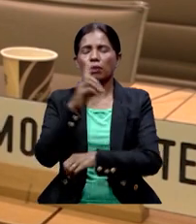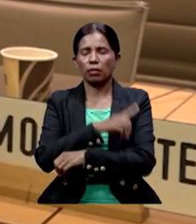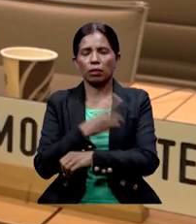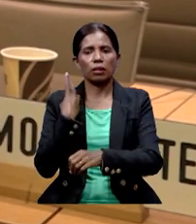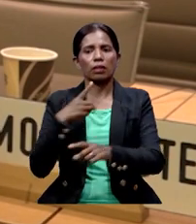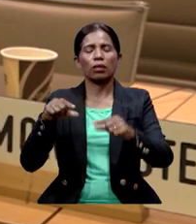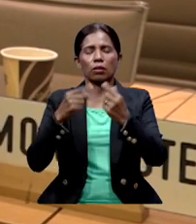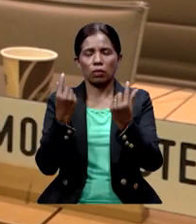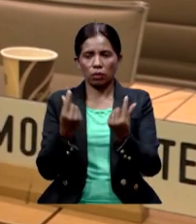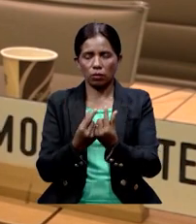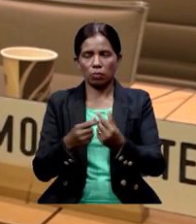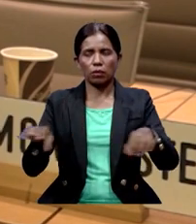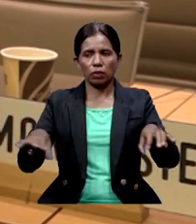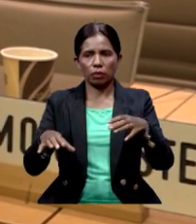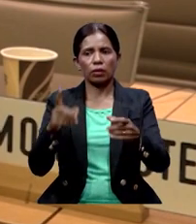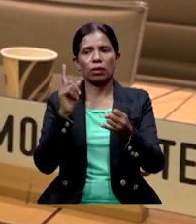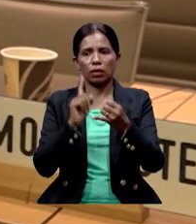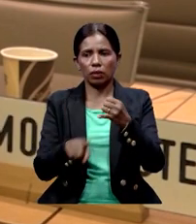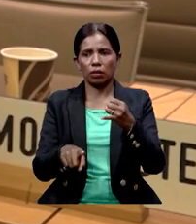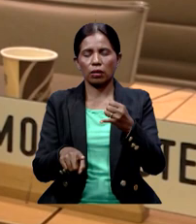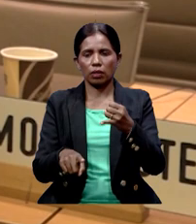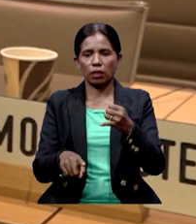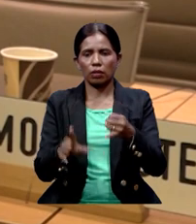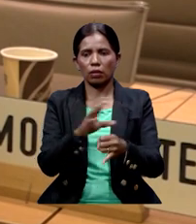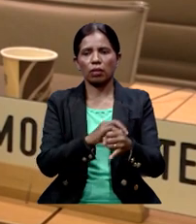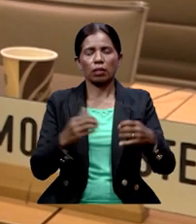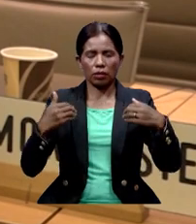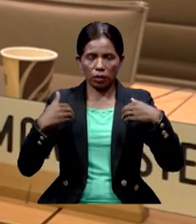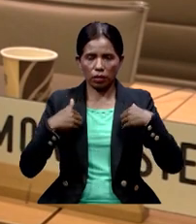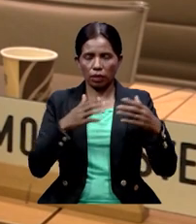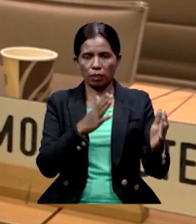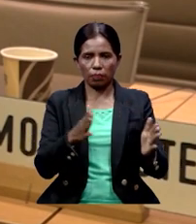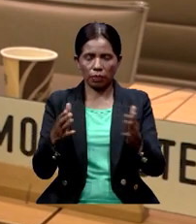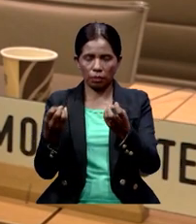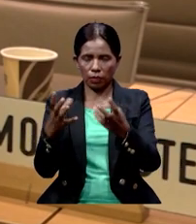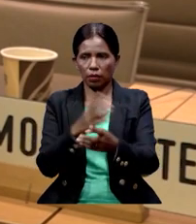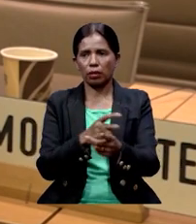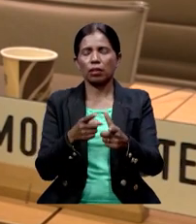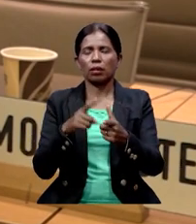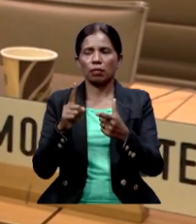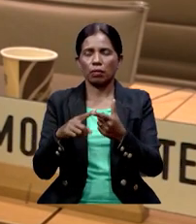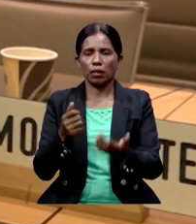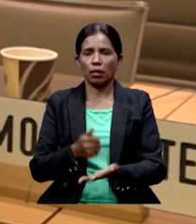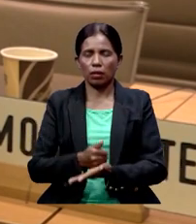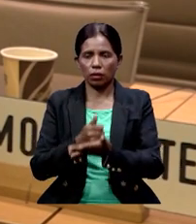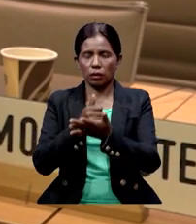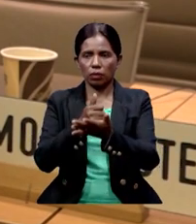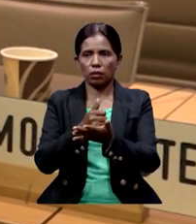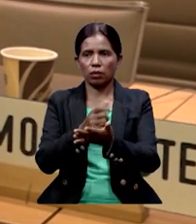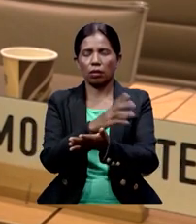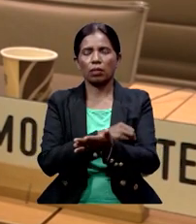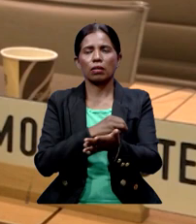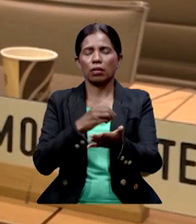grupo e reunião Grupo de Trabalho ICUS e intervenções mais barbaras de apoio. Nomes,